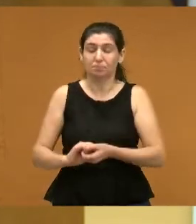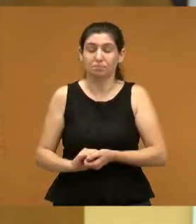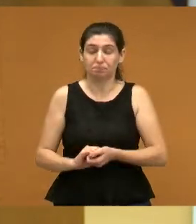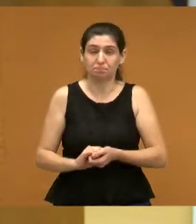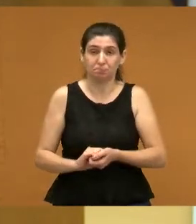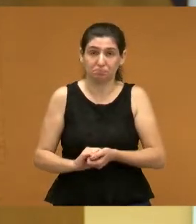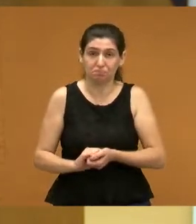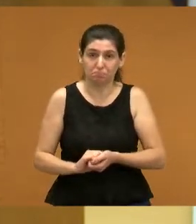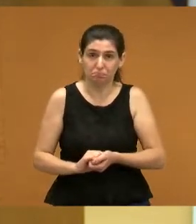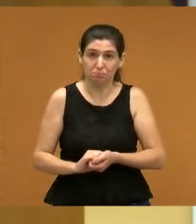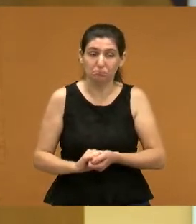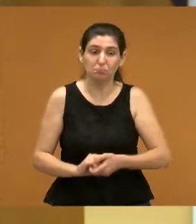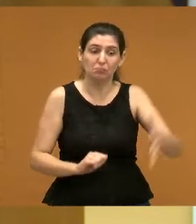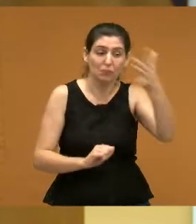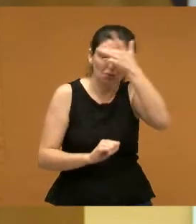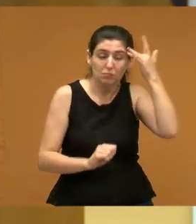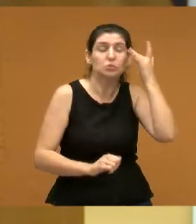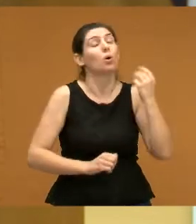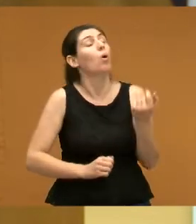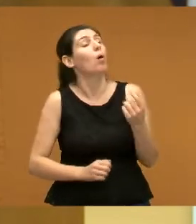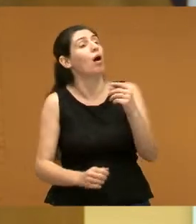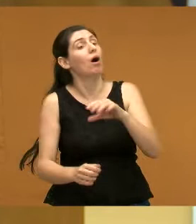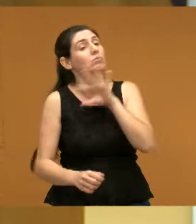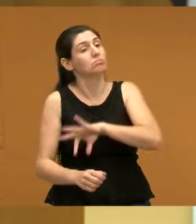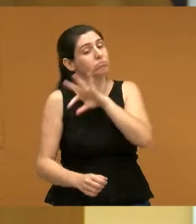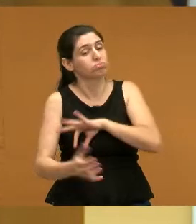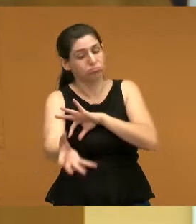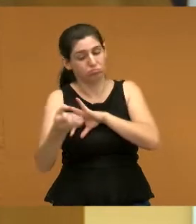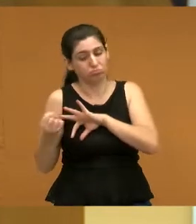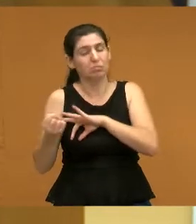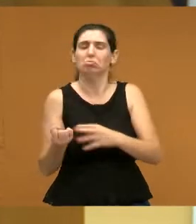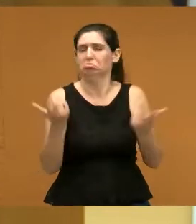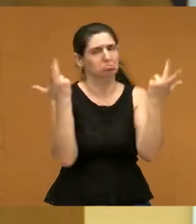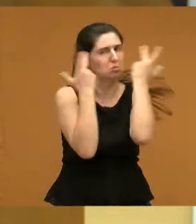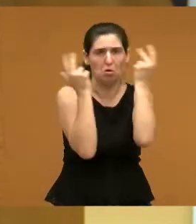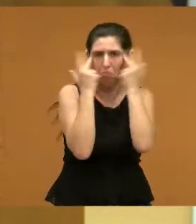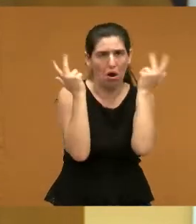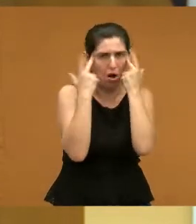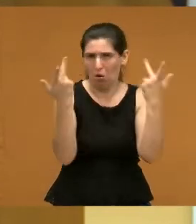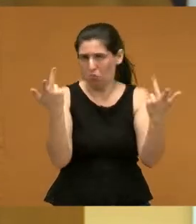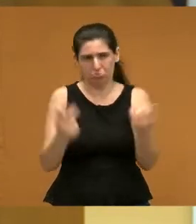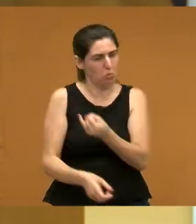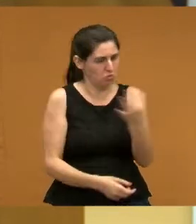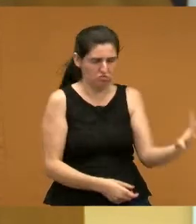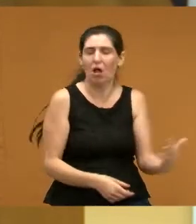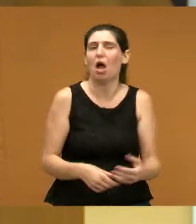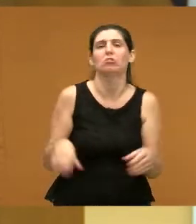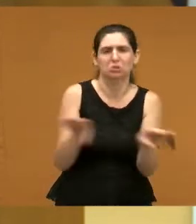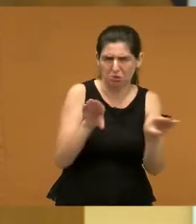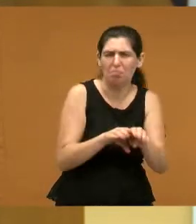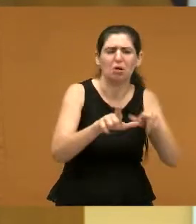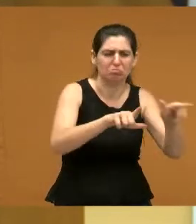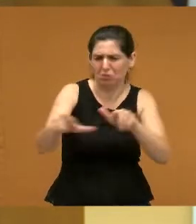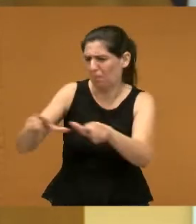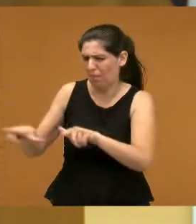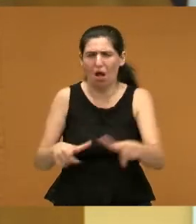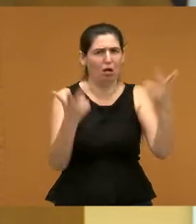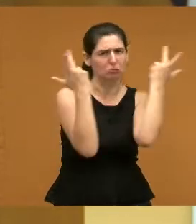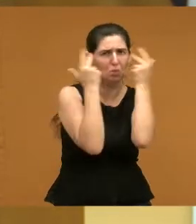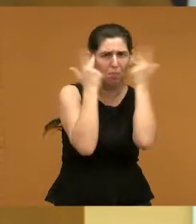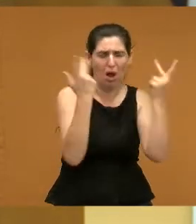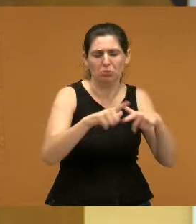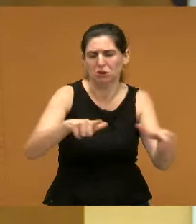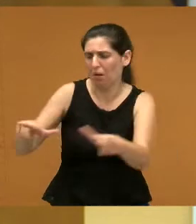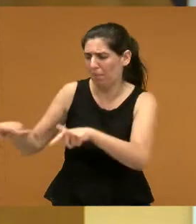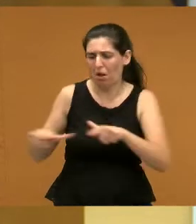As demais funções gratificadas permaneceram com a mesma quantidade e atribuições. Por oportuno, foi